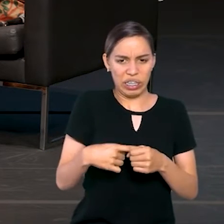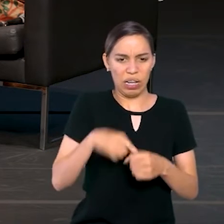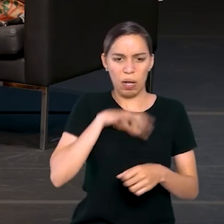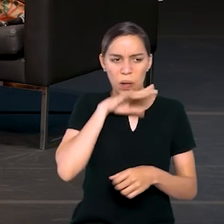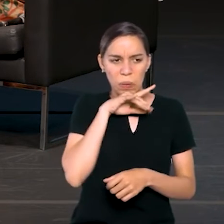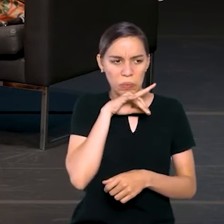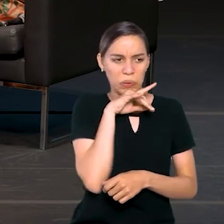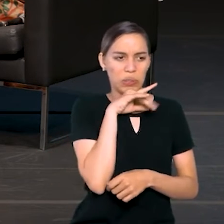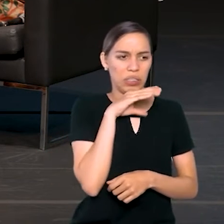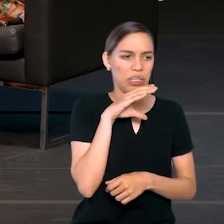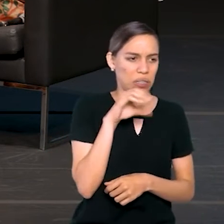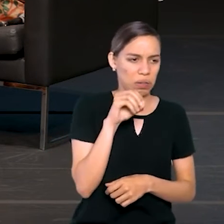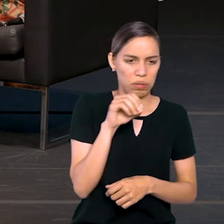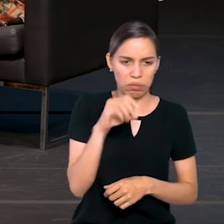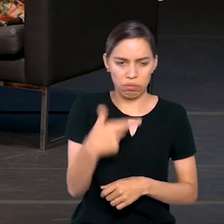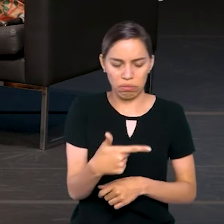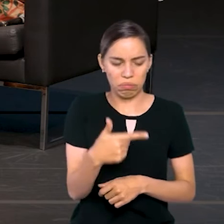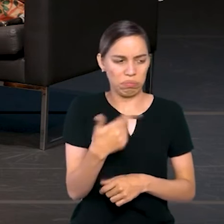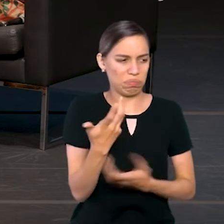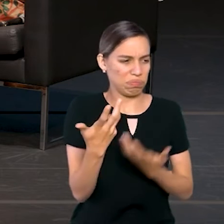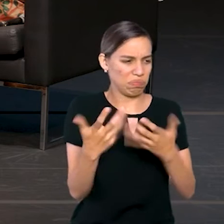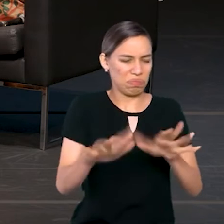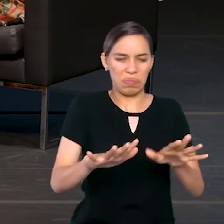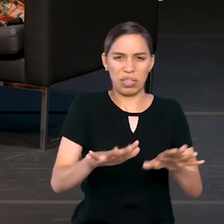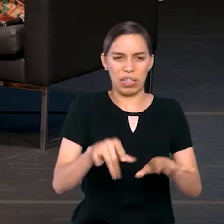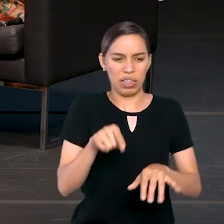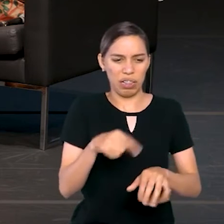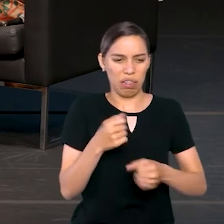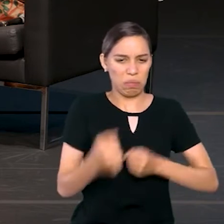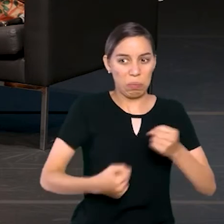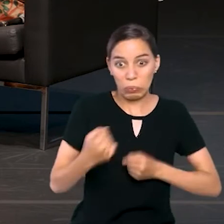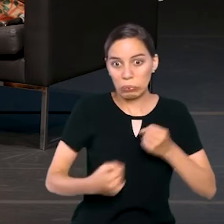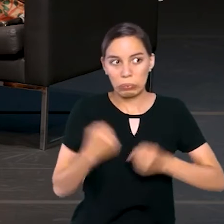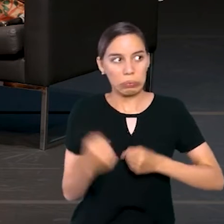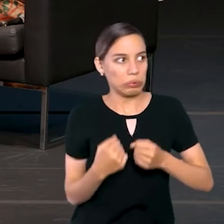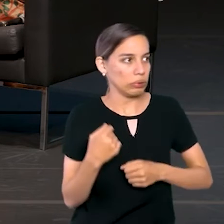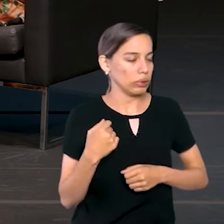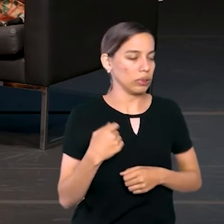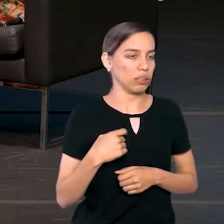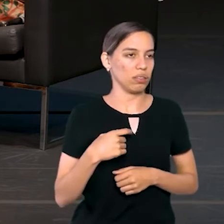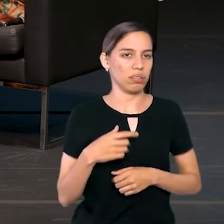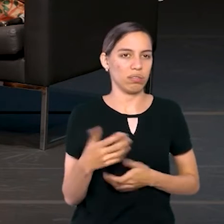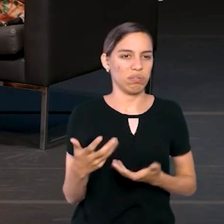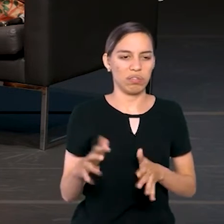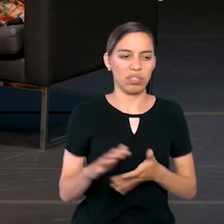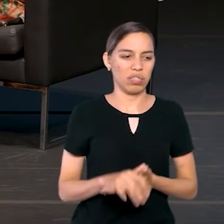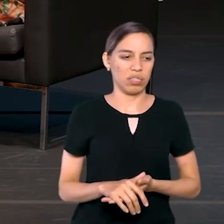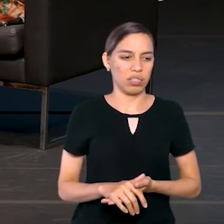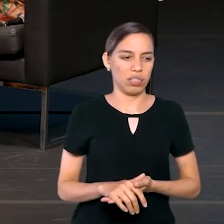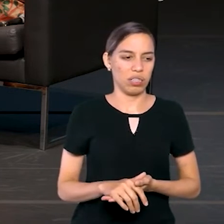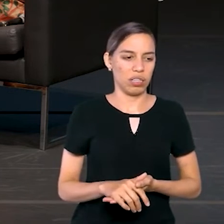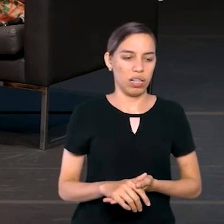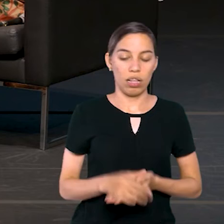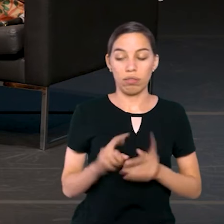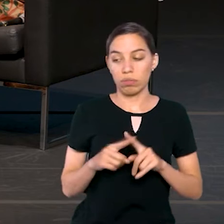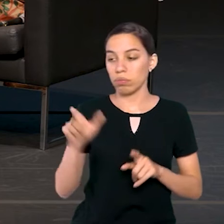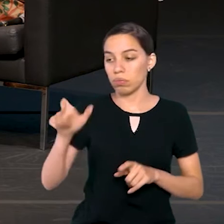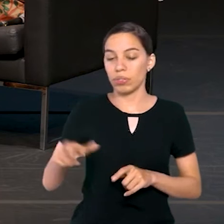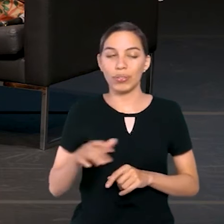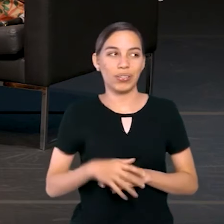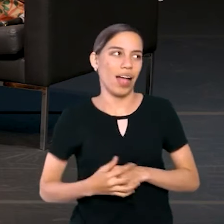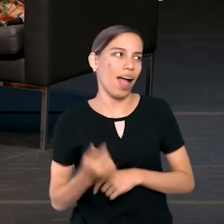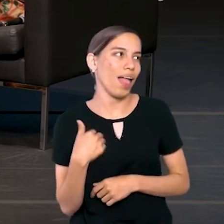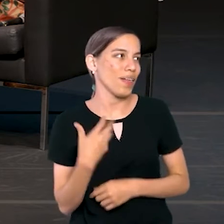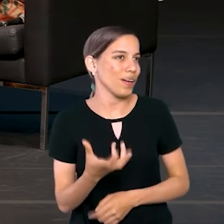e correndo. E eu não quero isso. E outras pessoas falam, nossa, mas eu gostaria muito de morar em São Paulo. Então,